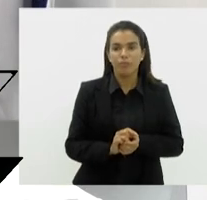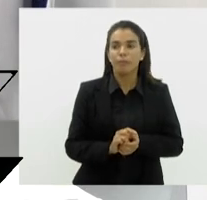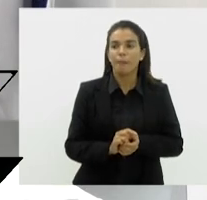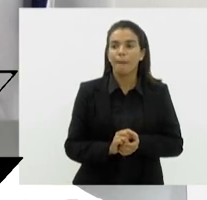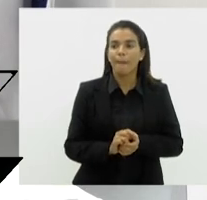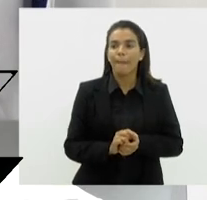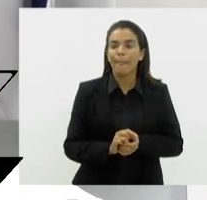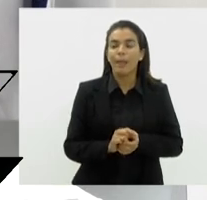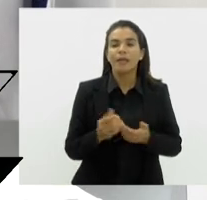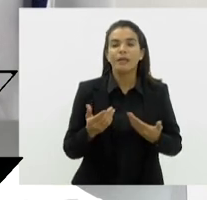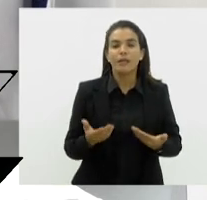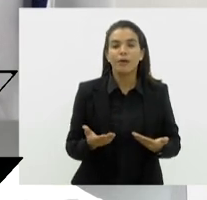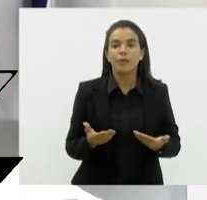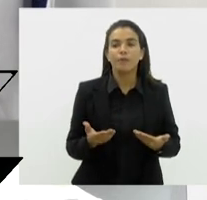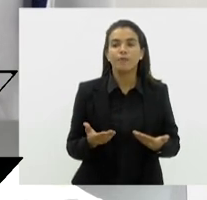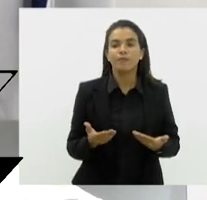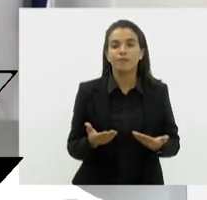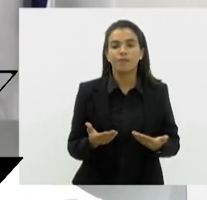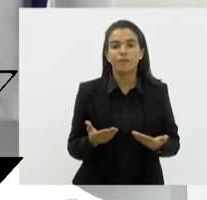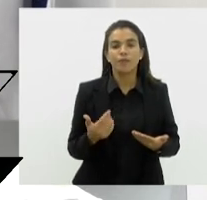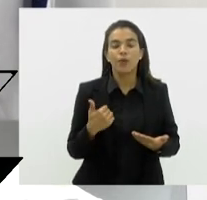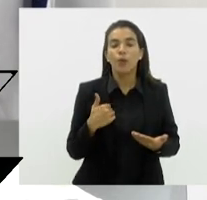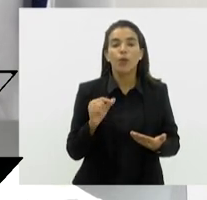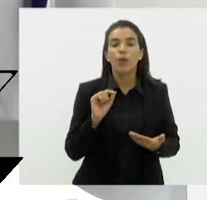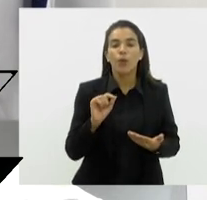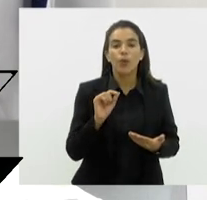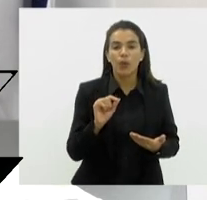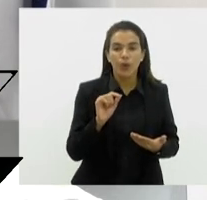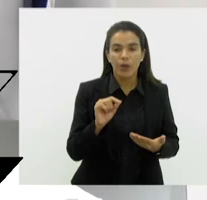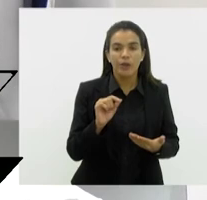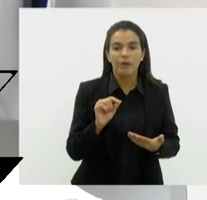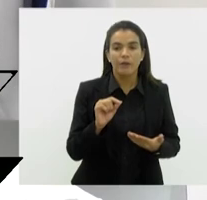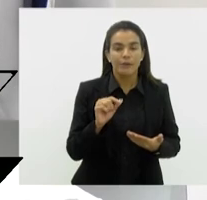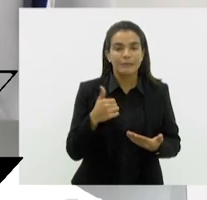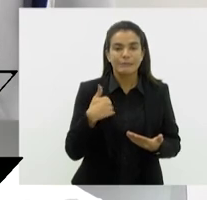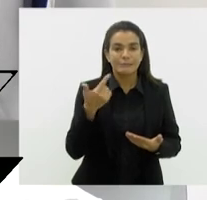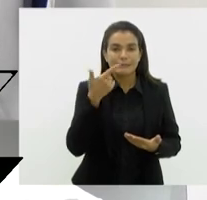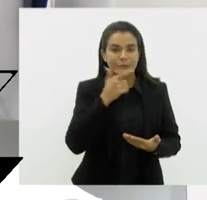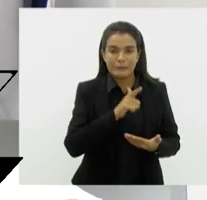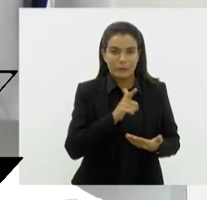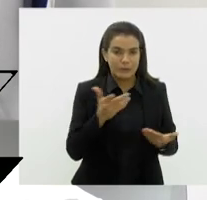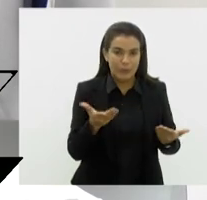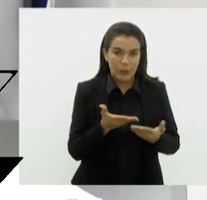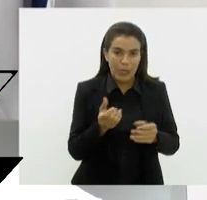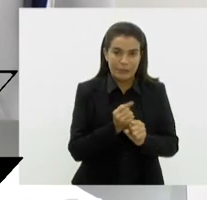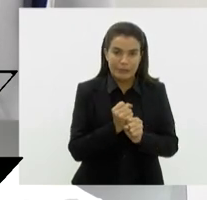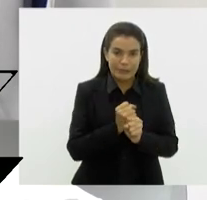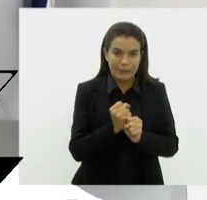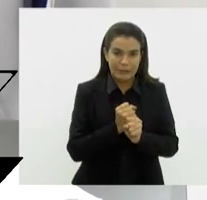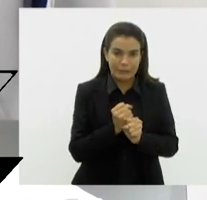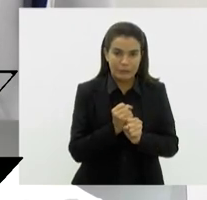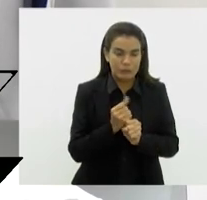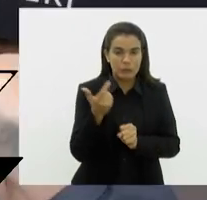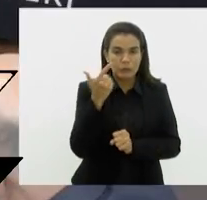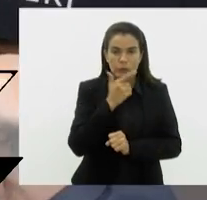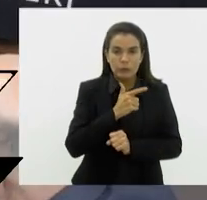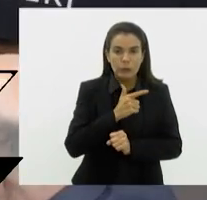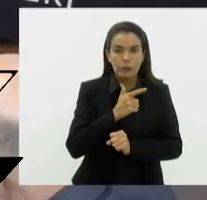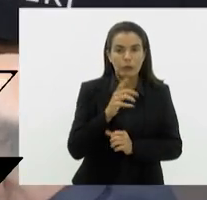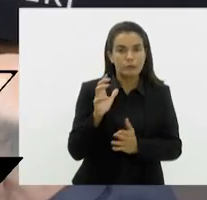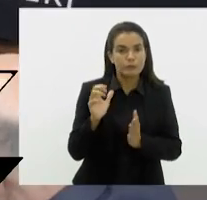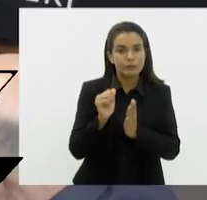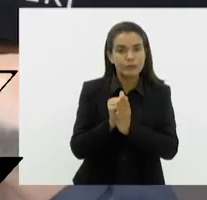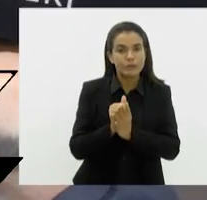Então, eu acho que foge da competência do ITERG, a gente não conseguiu esse ano regularizar nenhum imóvel no município de